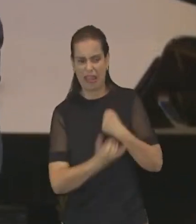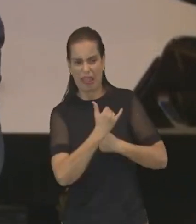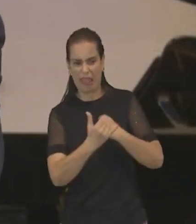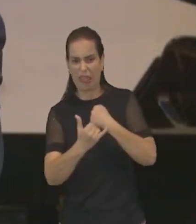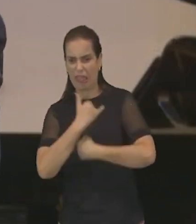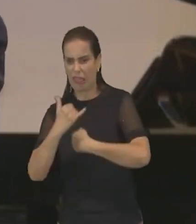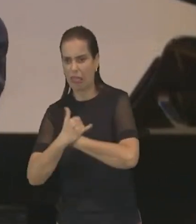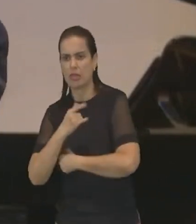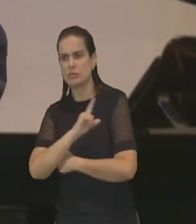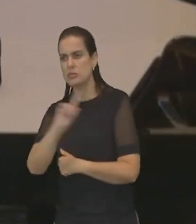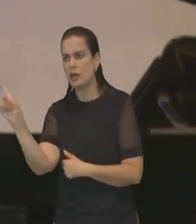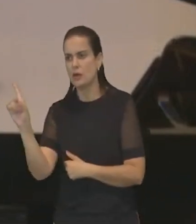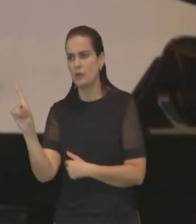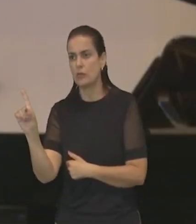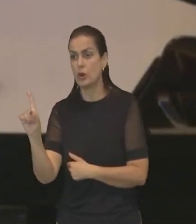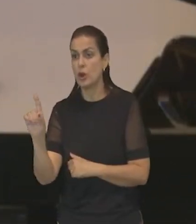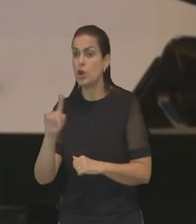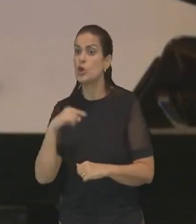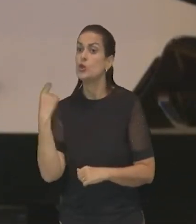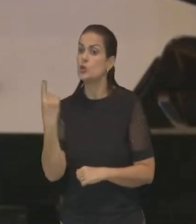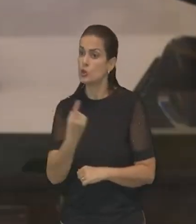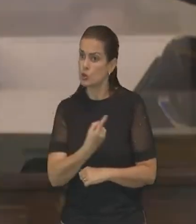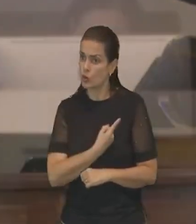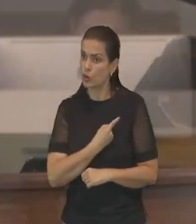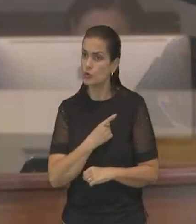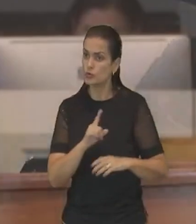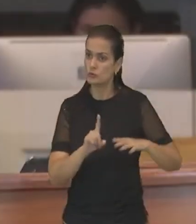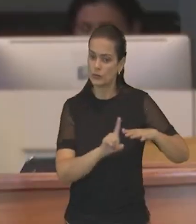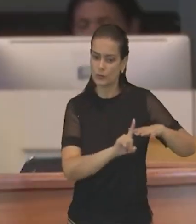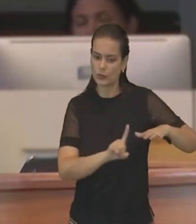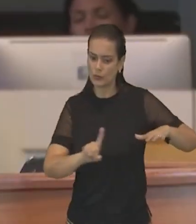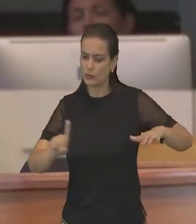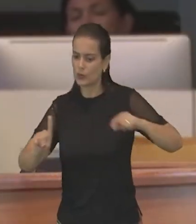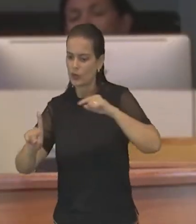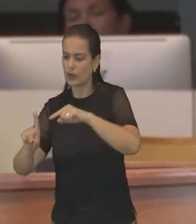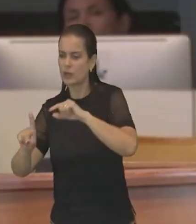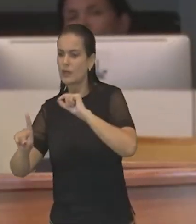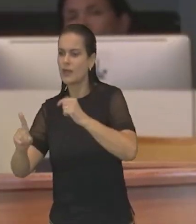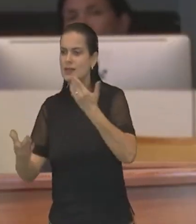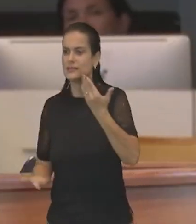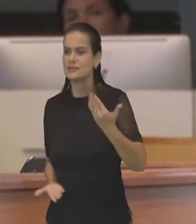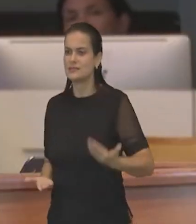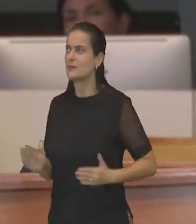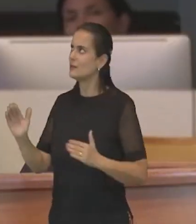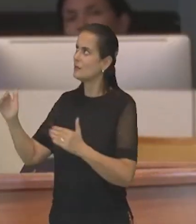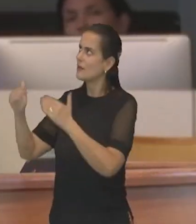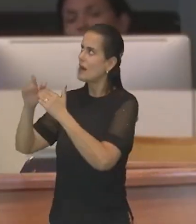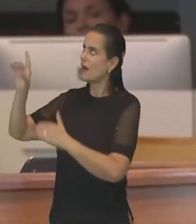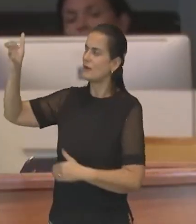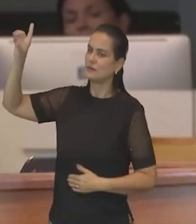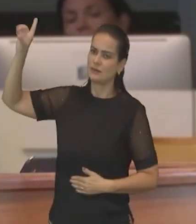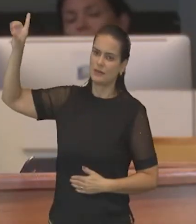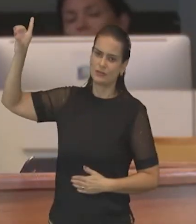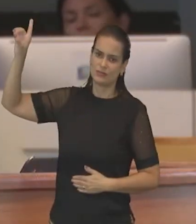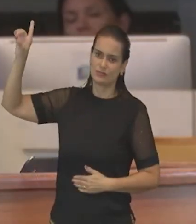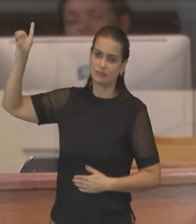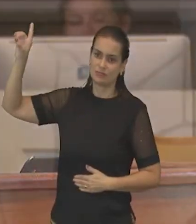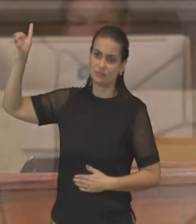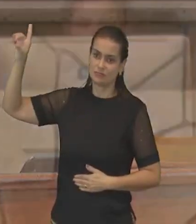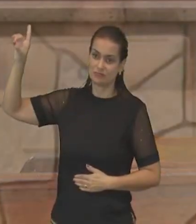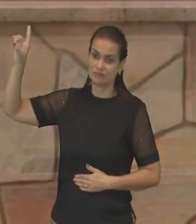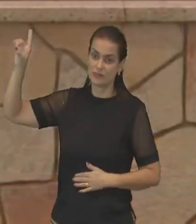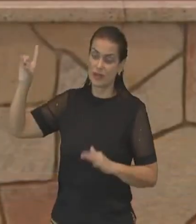pessoas, porque nós somos santos, separados para servir ao Senhor. E ele completa